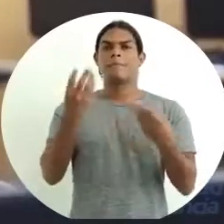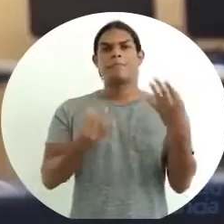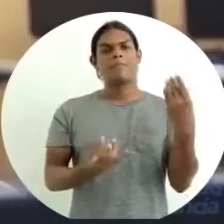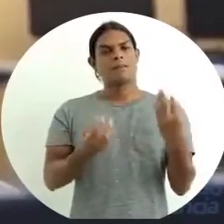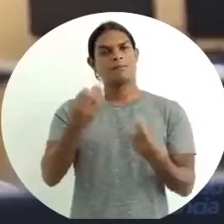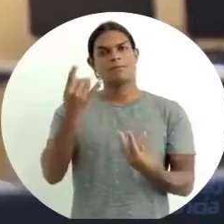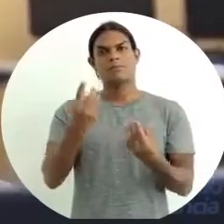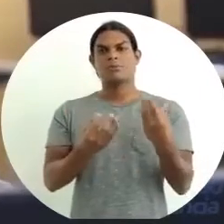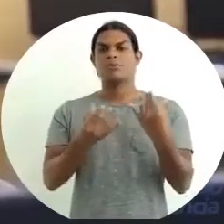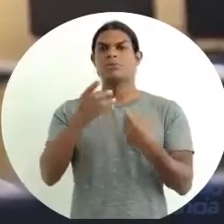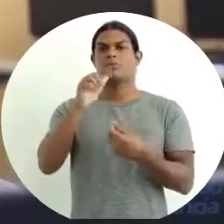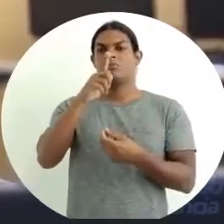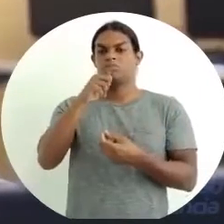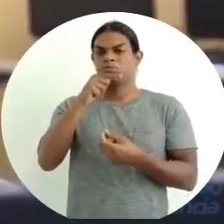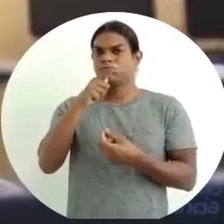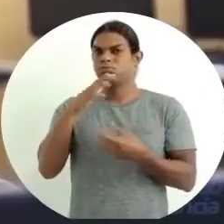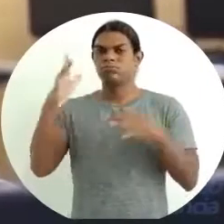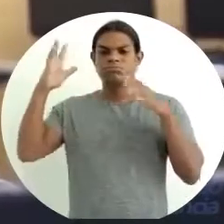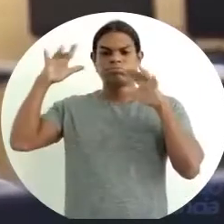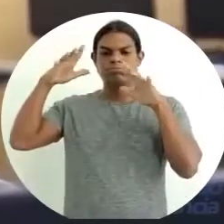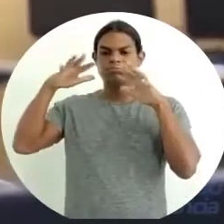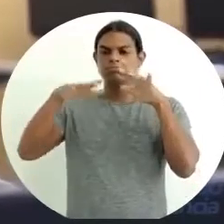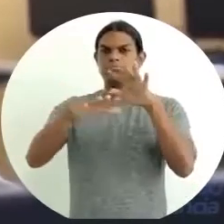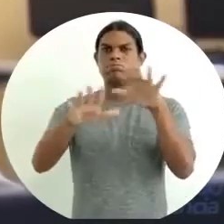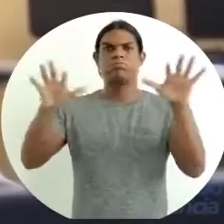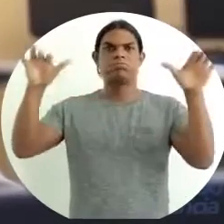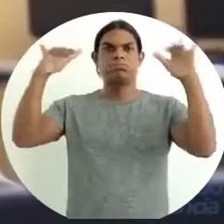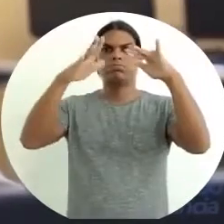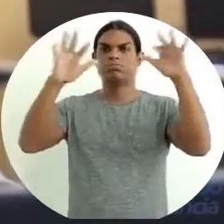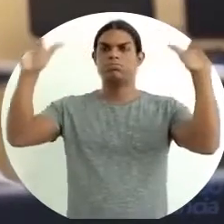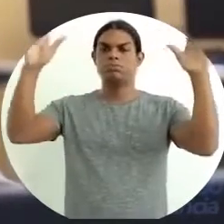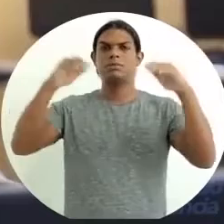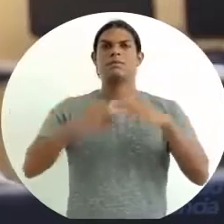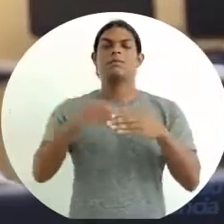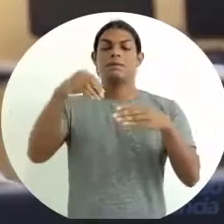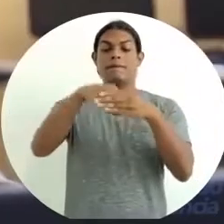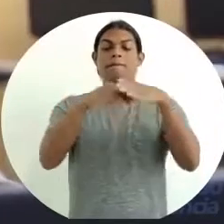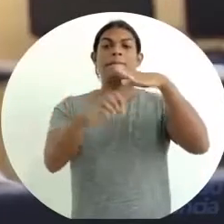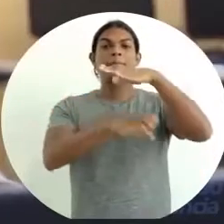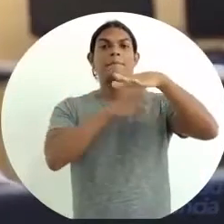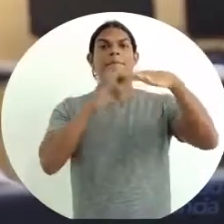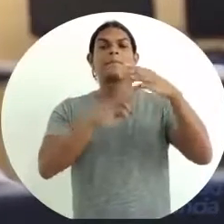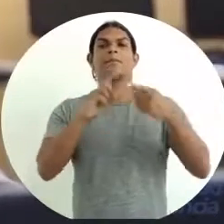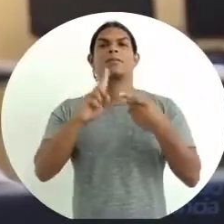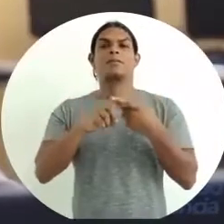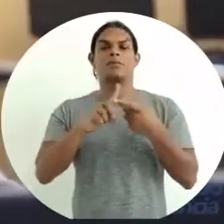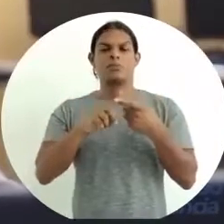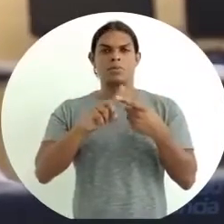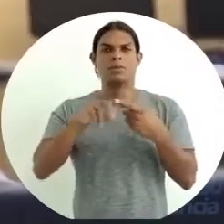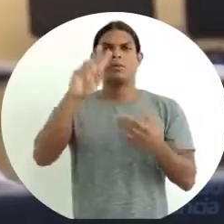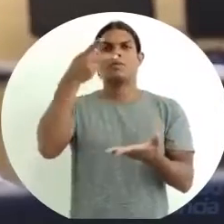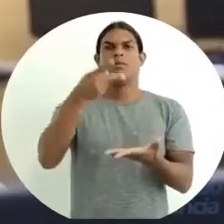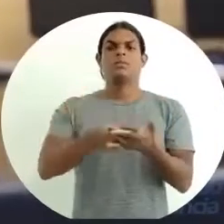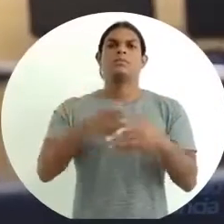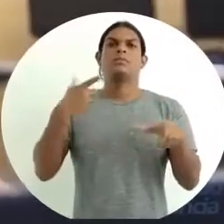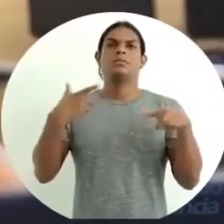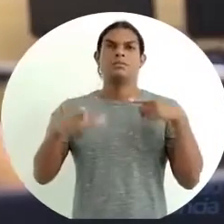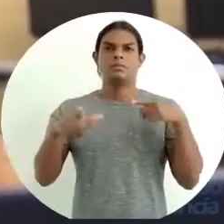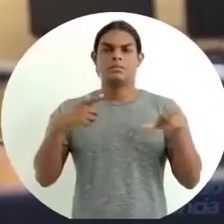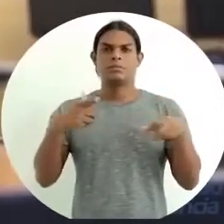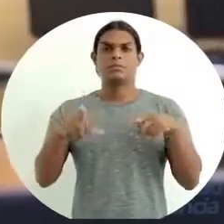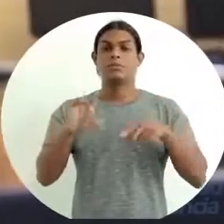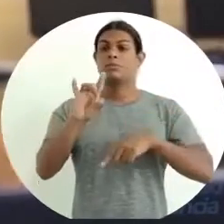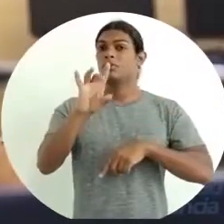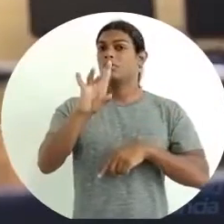vem acontecer dentro do ambiente de trabalho, ou, veja bem, o ambiente de trabalho, a gente precisa até deixar bem claro isso, não é